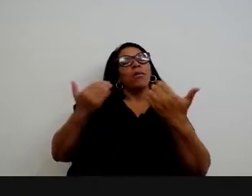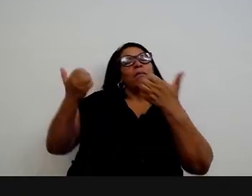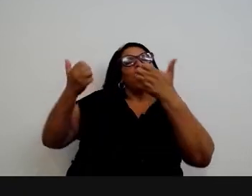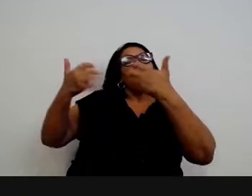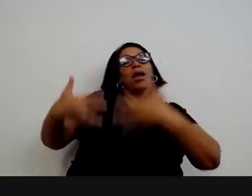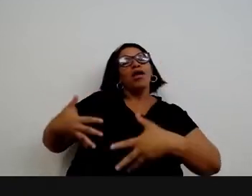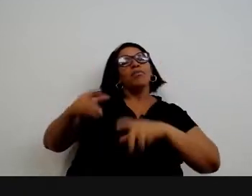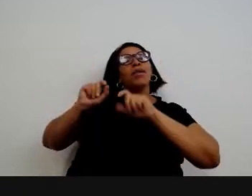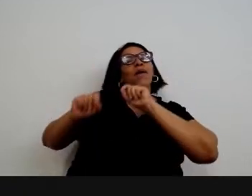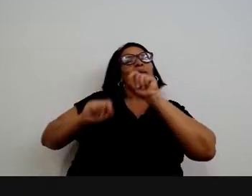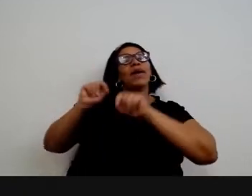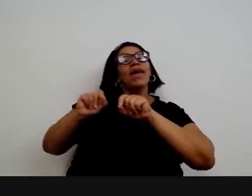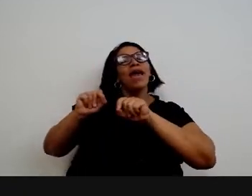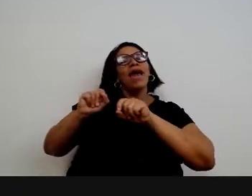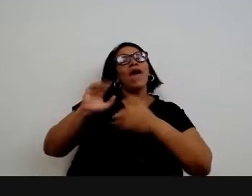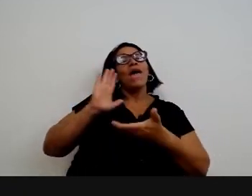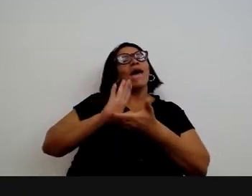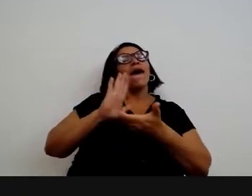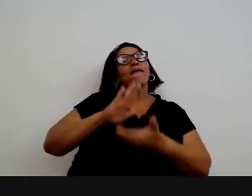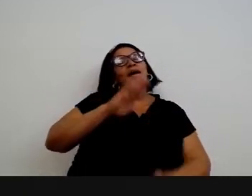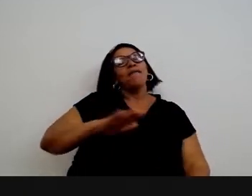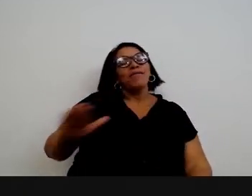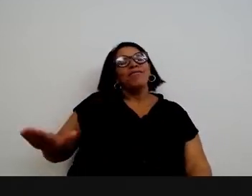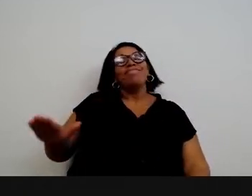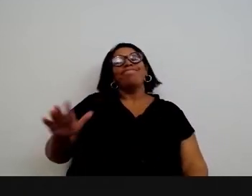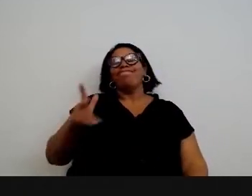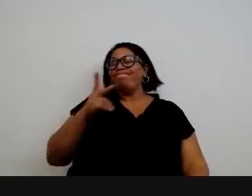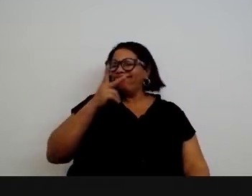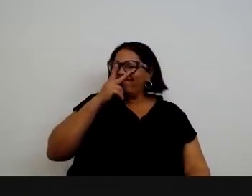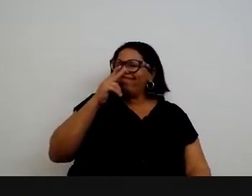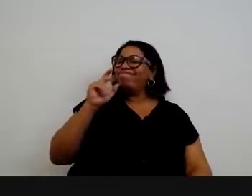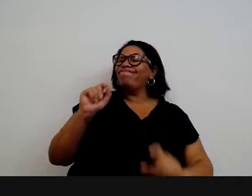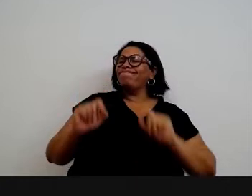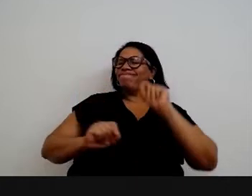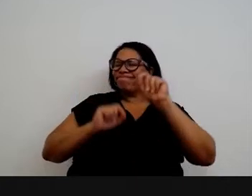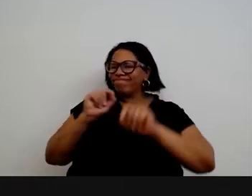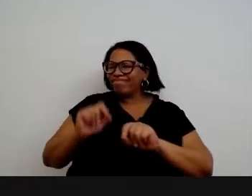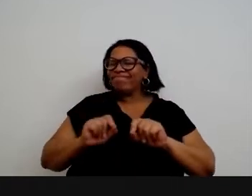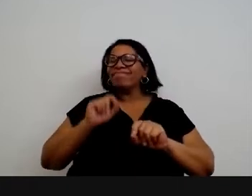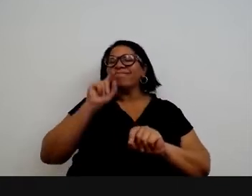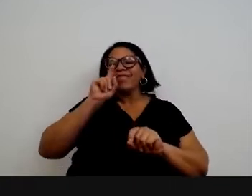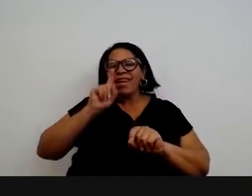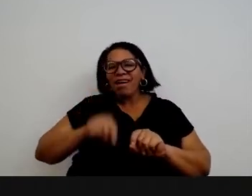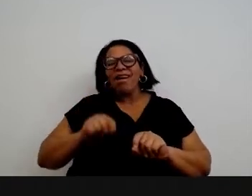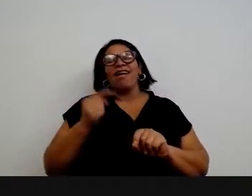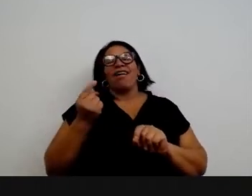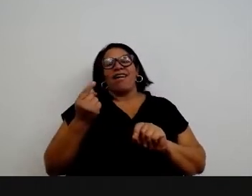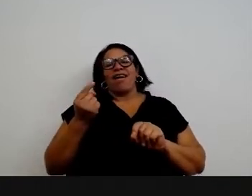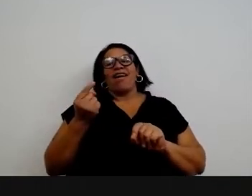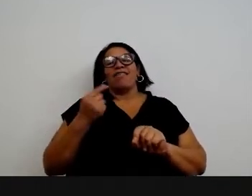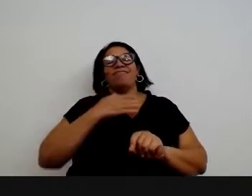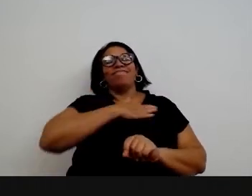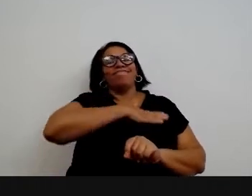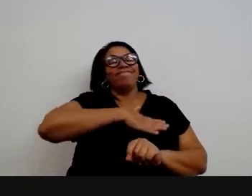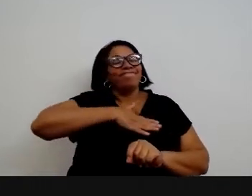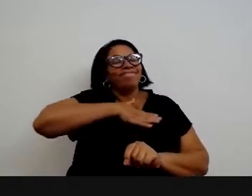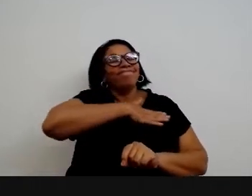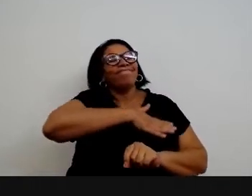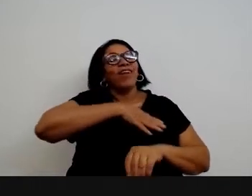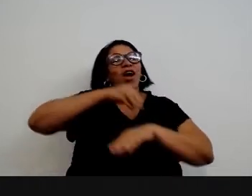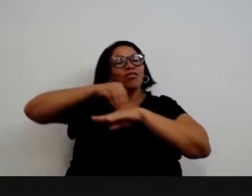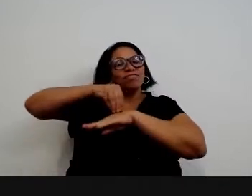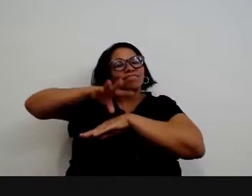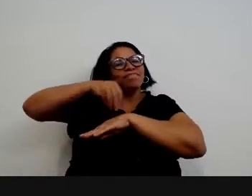é. E eu acho que isso é o que eu gostaria